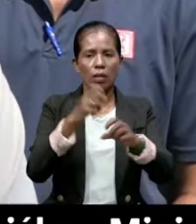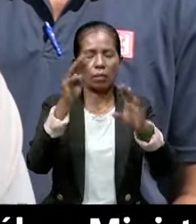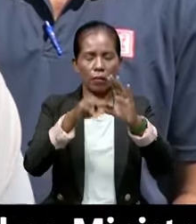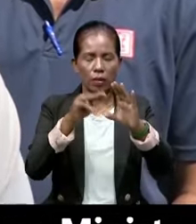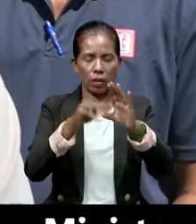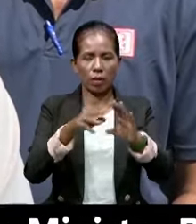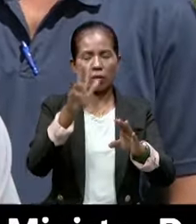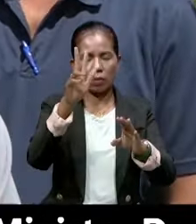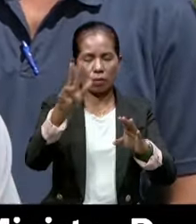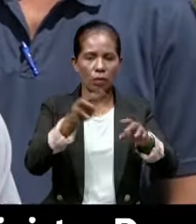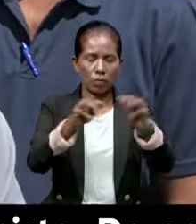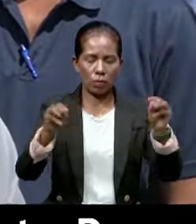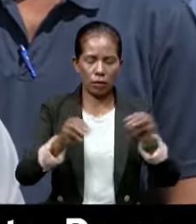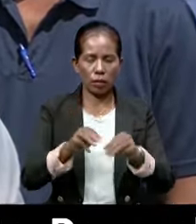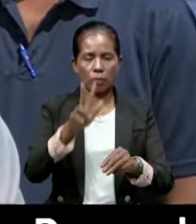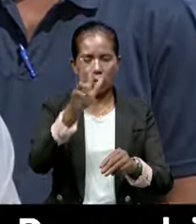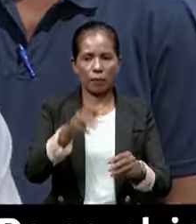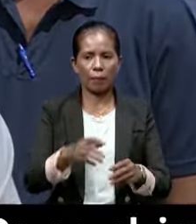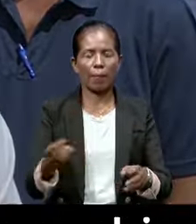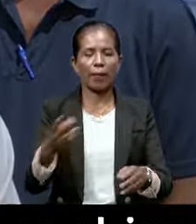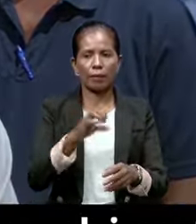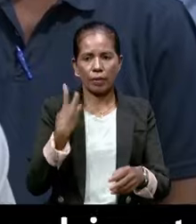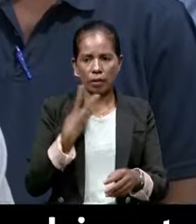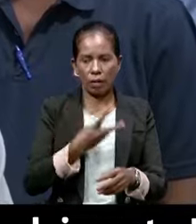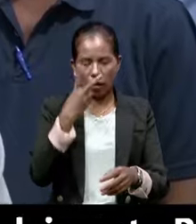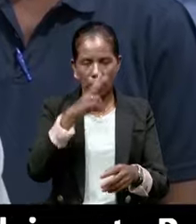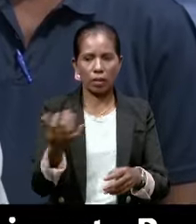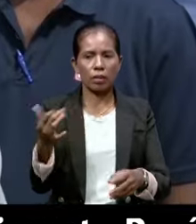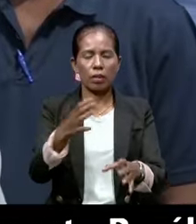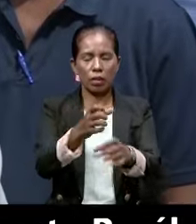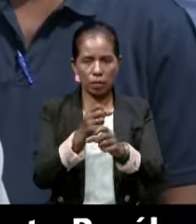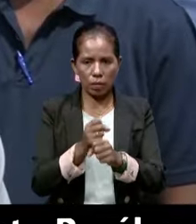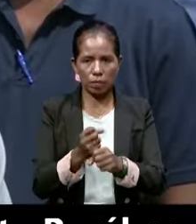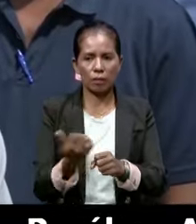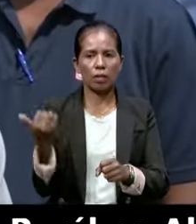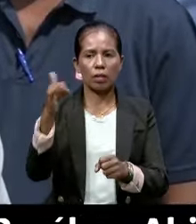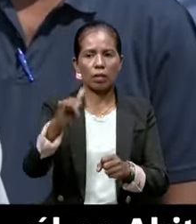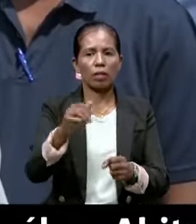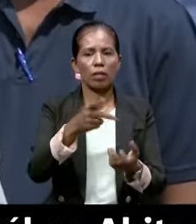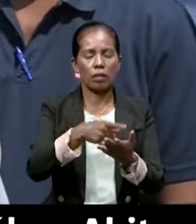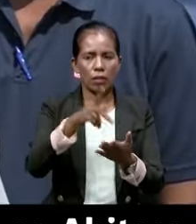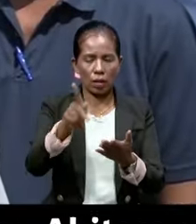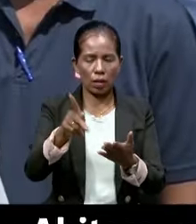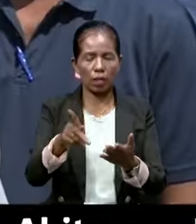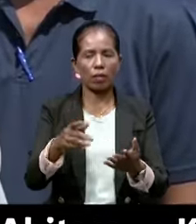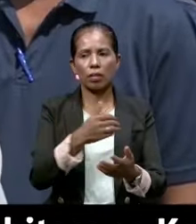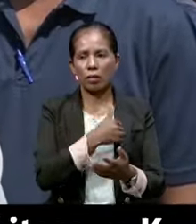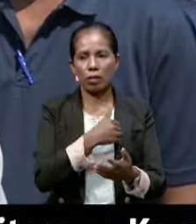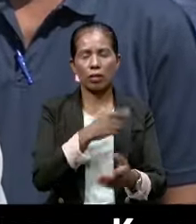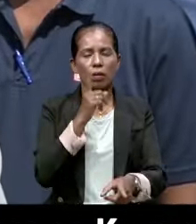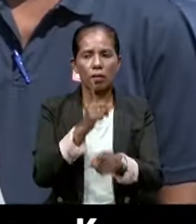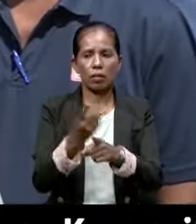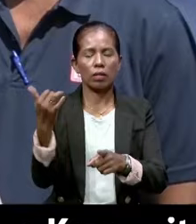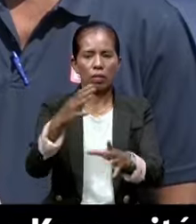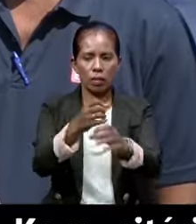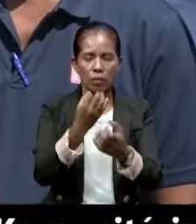Tolo e o município Tolo, né? Da lei da Tampara, tu pastigan, kata ka Sir Simona, Sirania, compensação ser nem calai. E a realidade ser sim